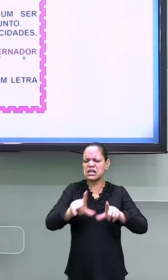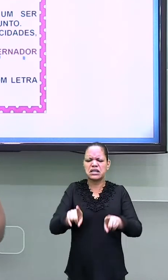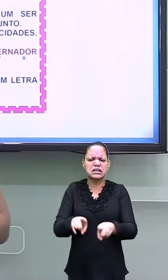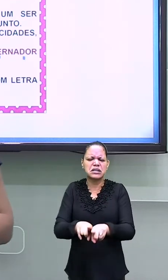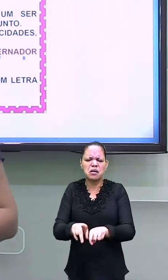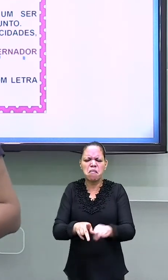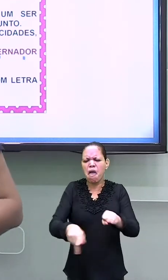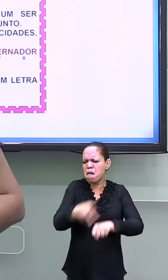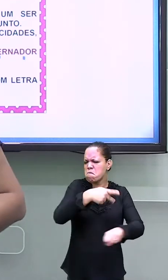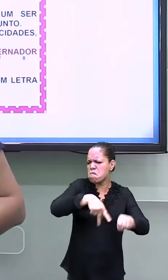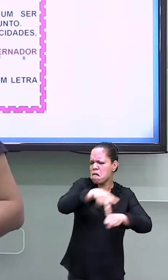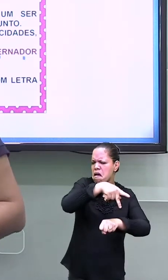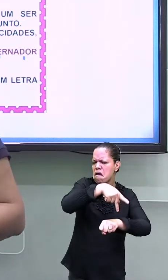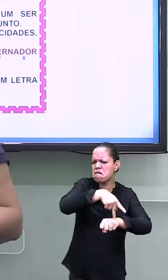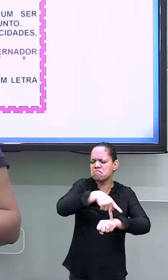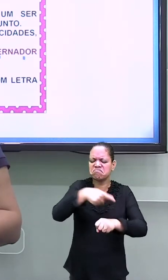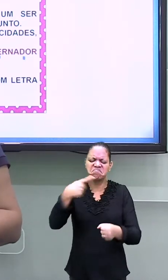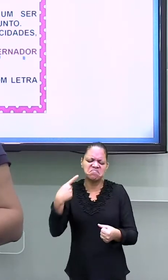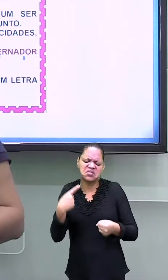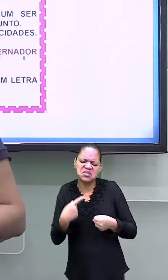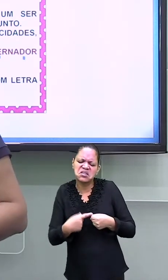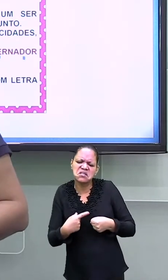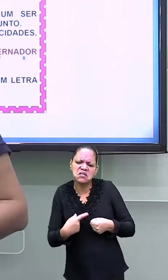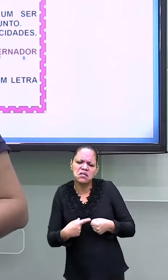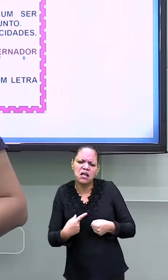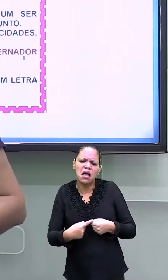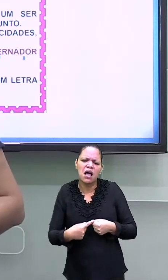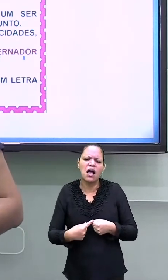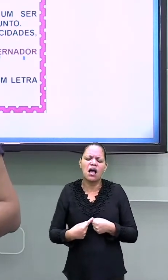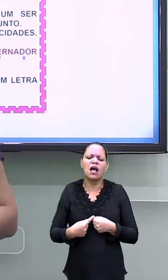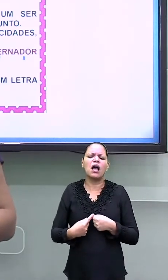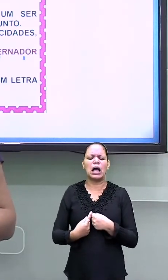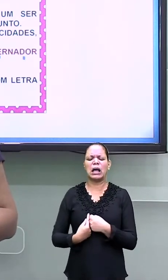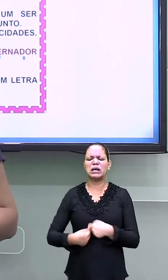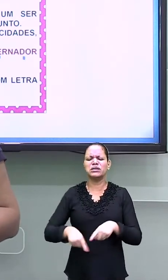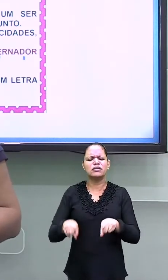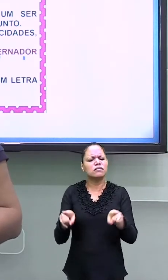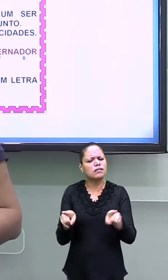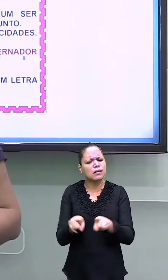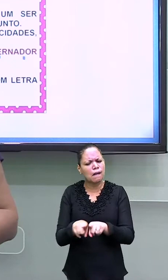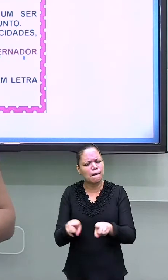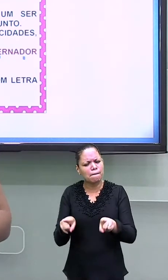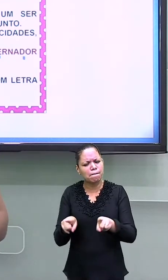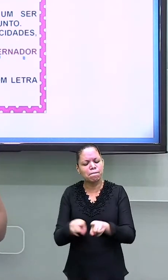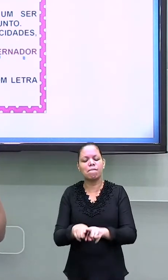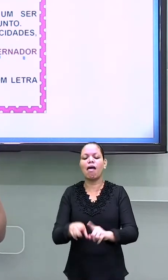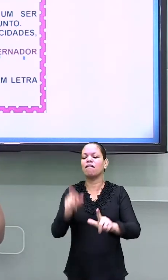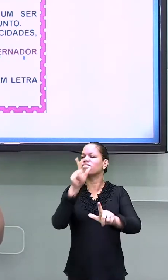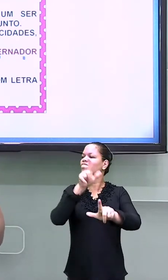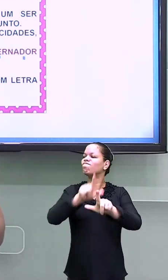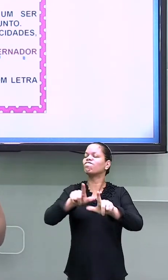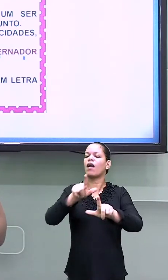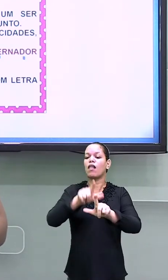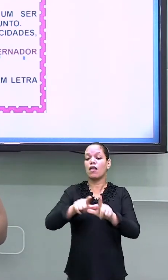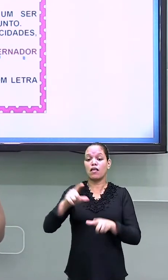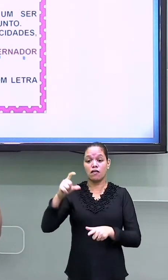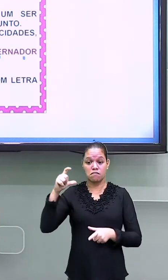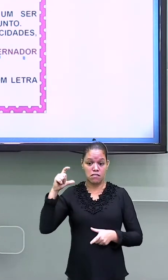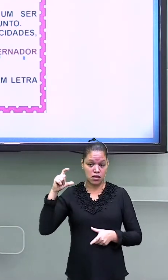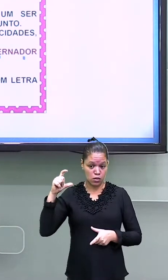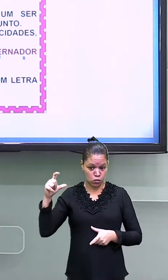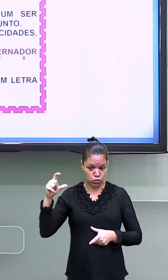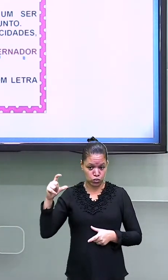cidades, por exemplo, Brasil, Governador Valadares. Tem que sempre lembrar de escrever com a letra maiúscula, porque são